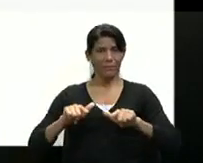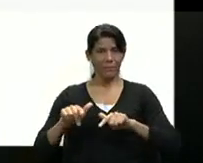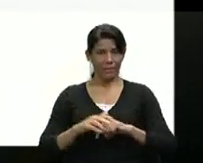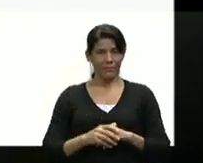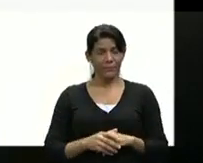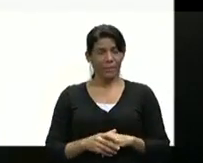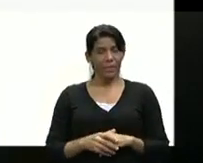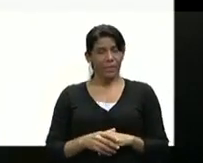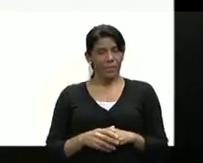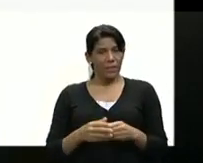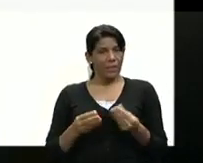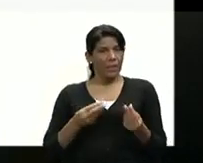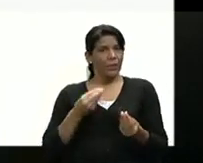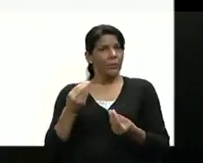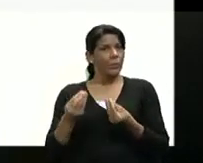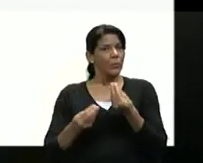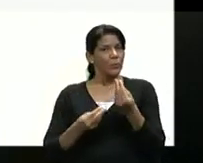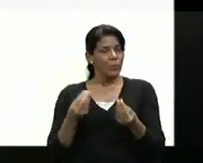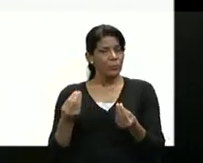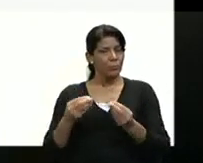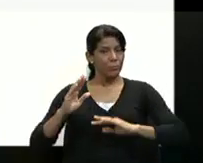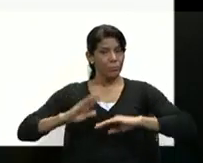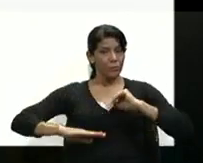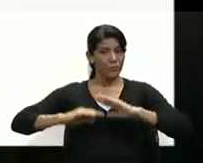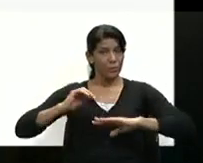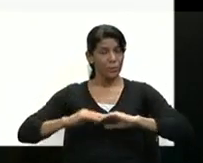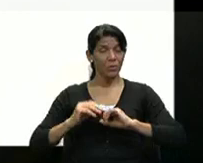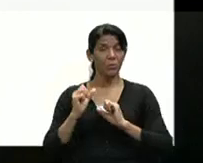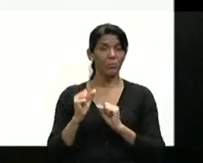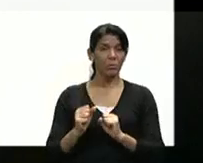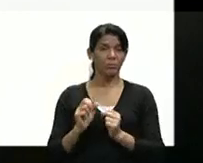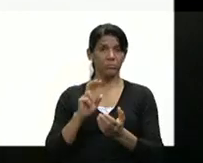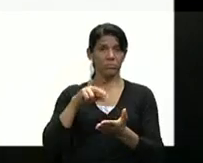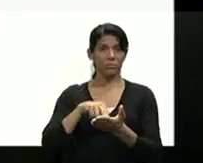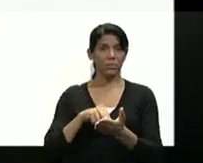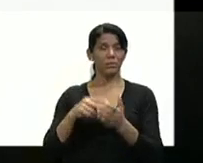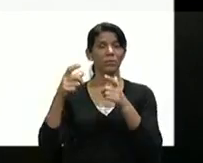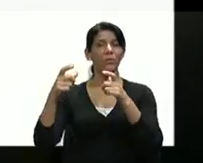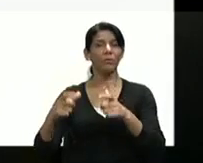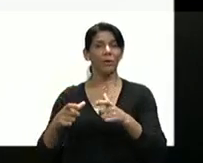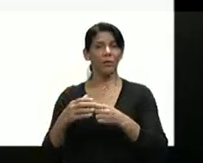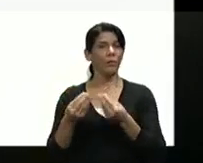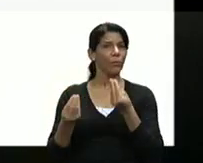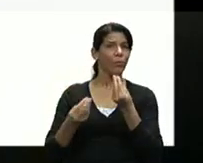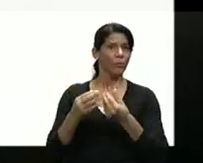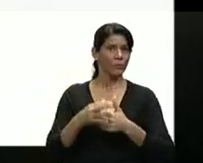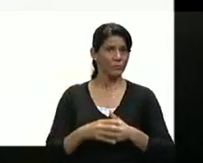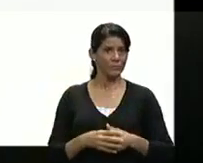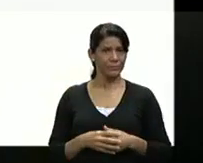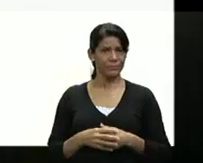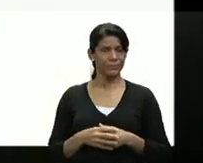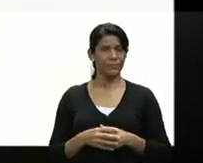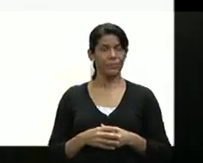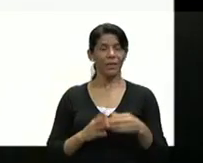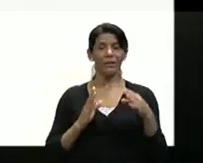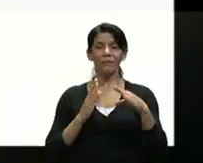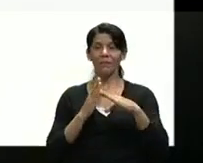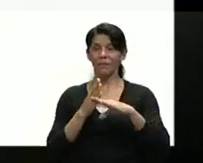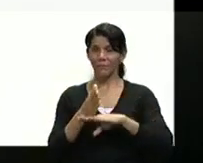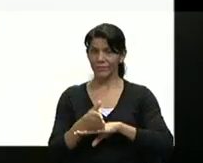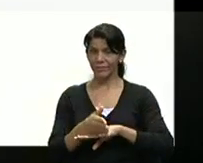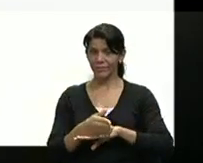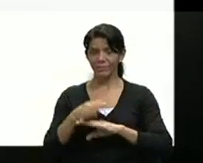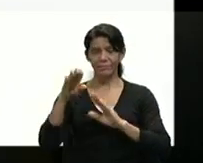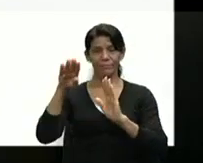serviços. E como o profissional ele pode atuar? Em qual local? De qual forma? Através